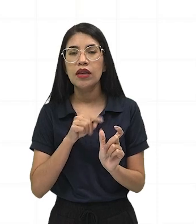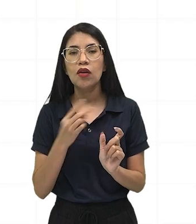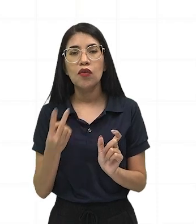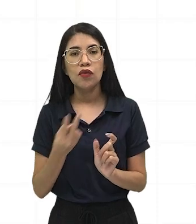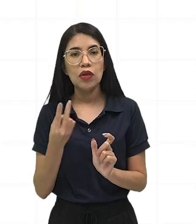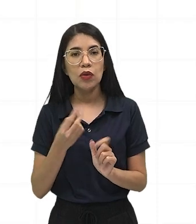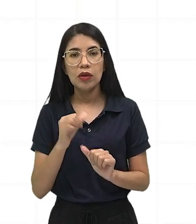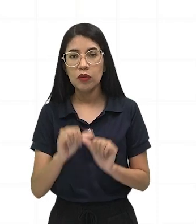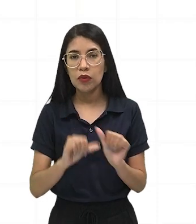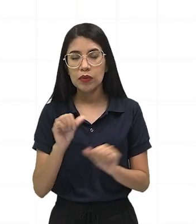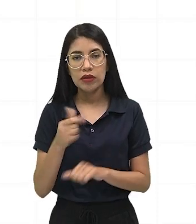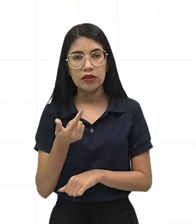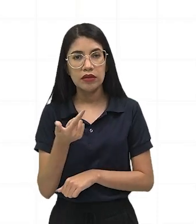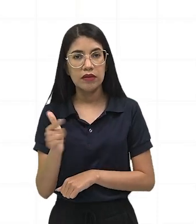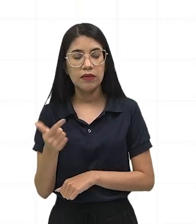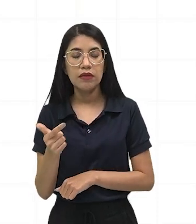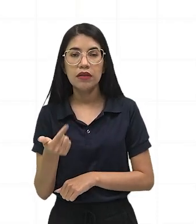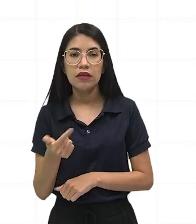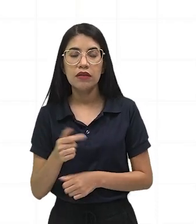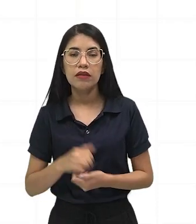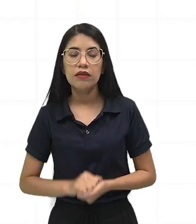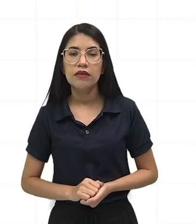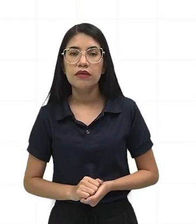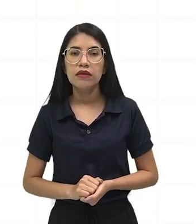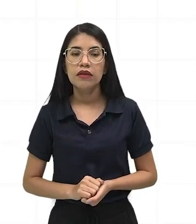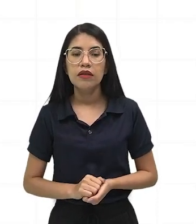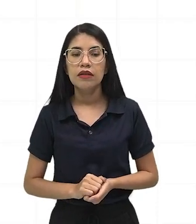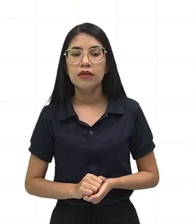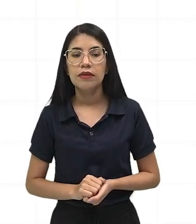né? Tá?